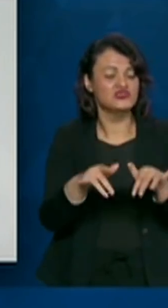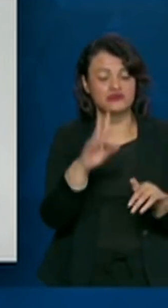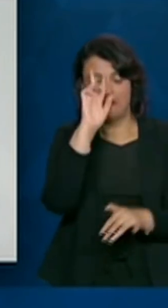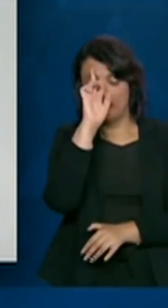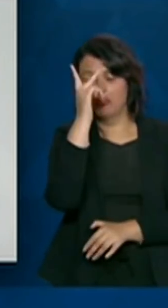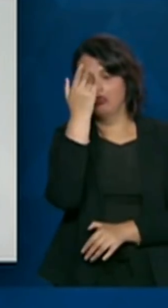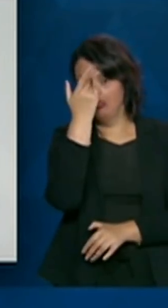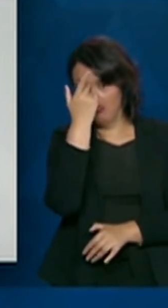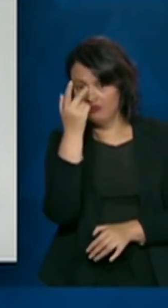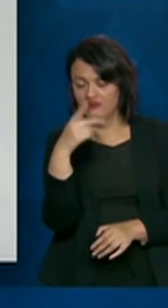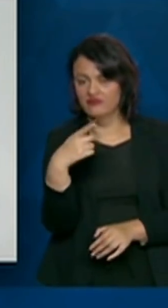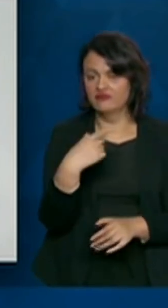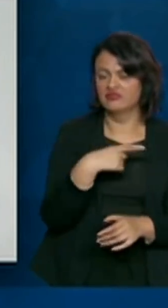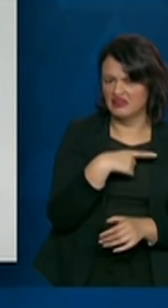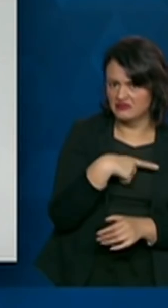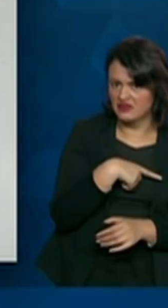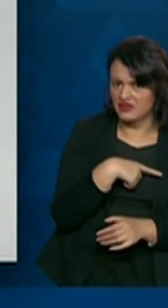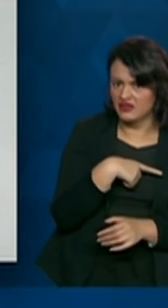equivocadamente